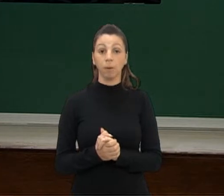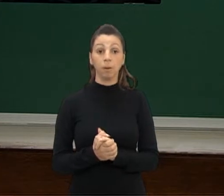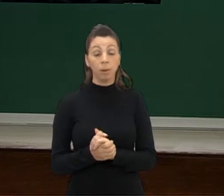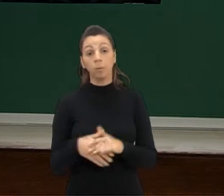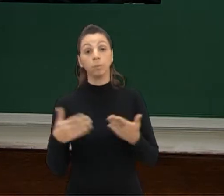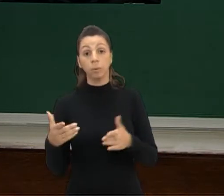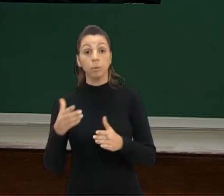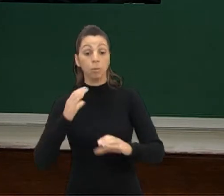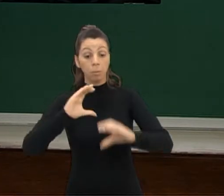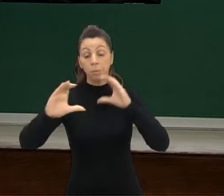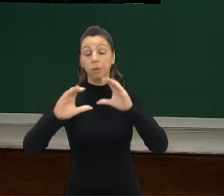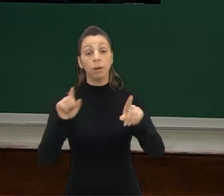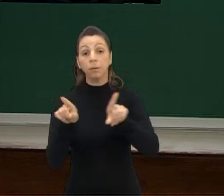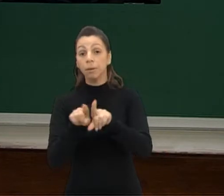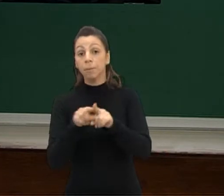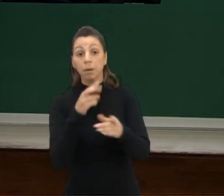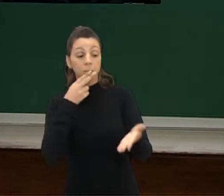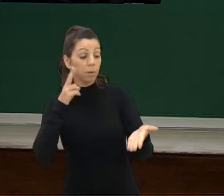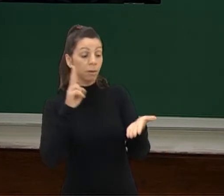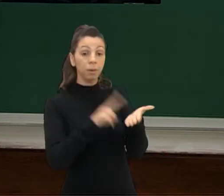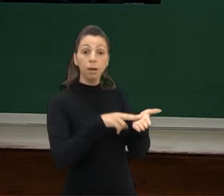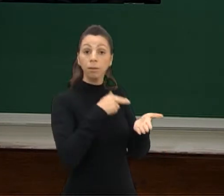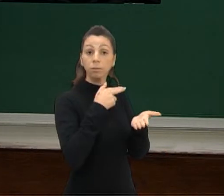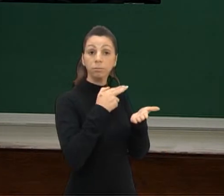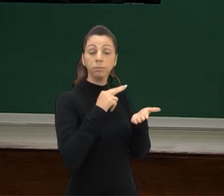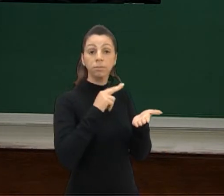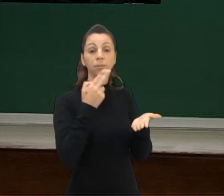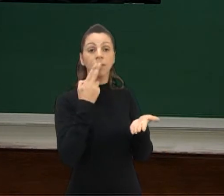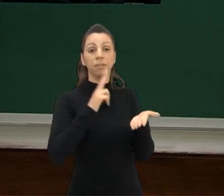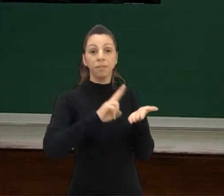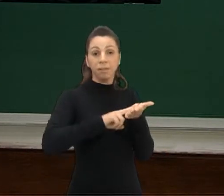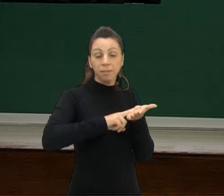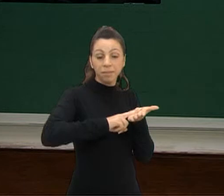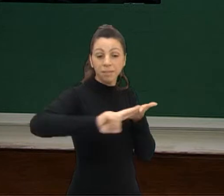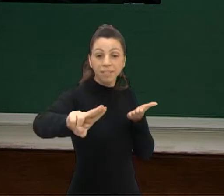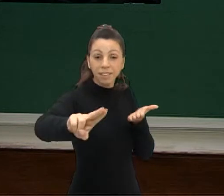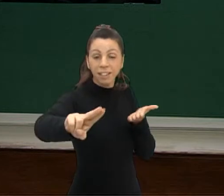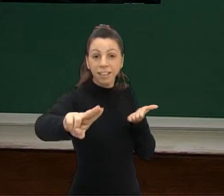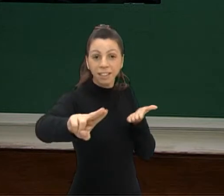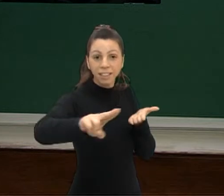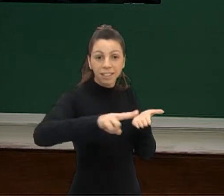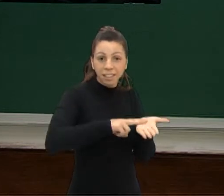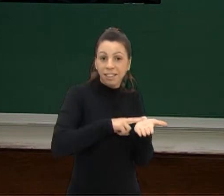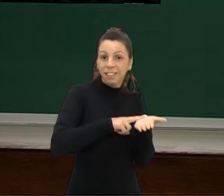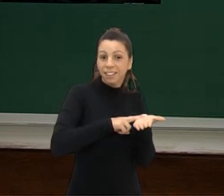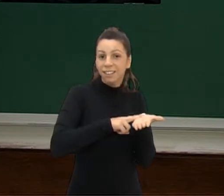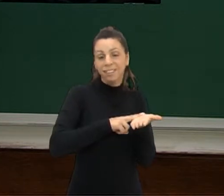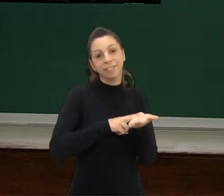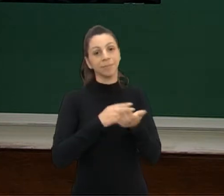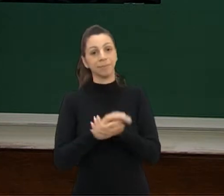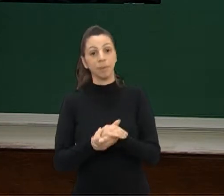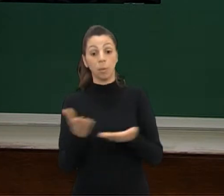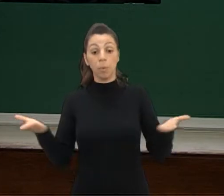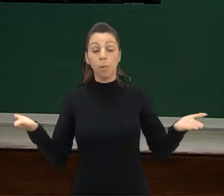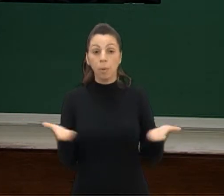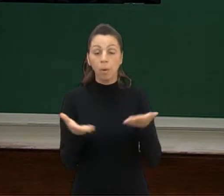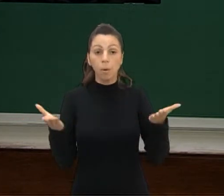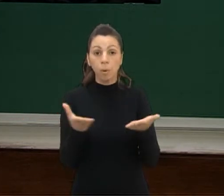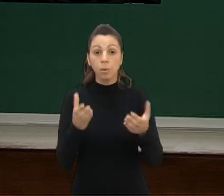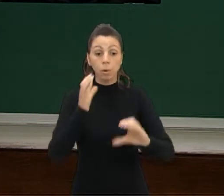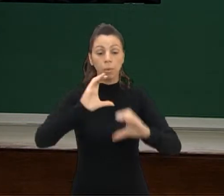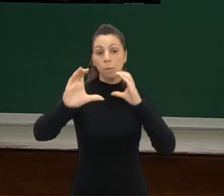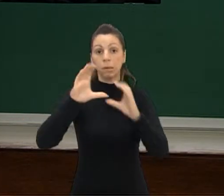nos comunicávamos através de cartas também. Demorava um pouquinho para chegar, né? Mas, enfim, hoje em dia a comunicação é muito